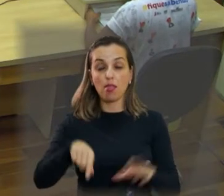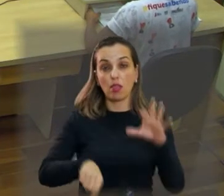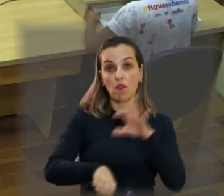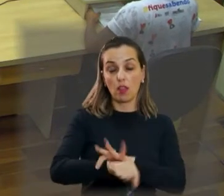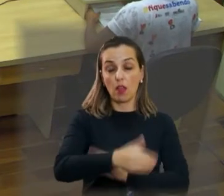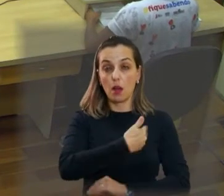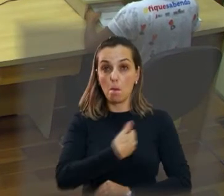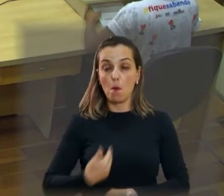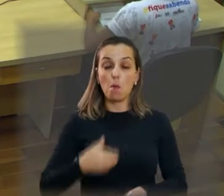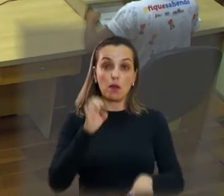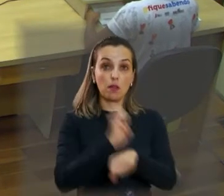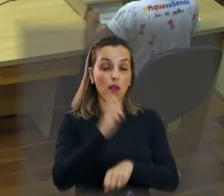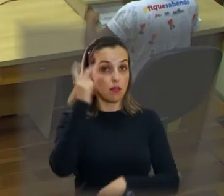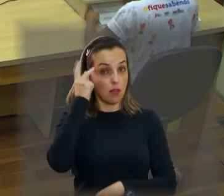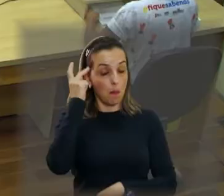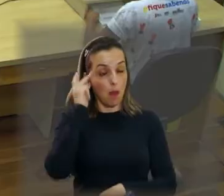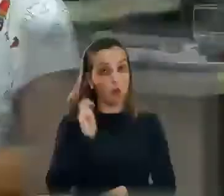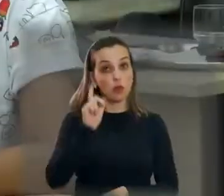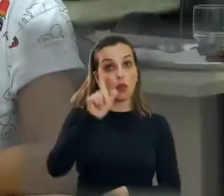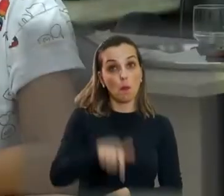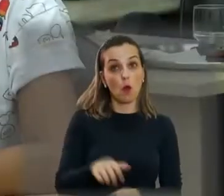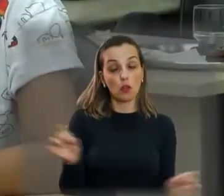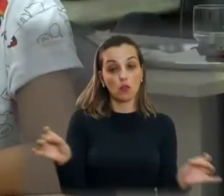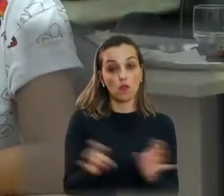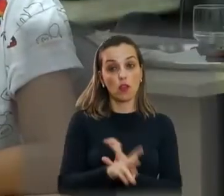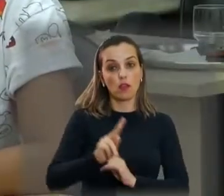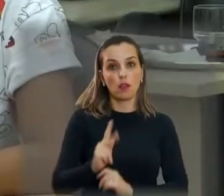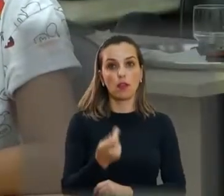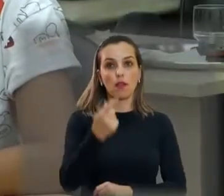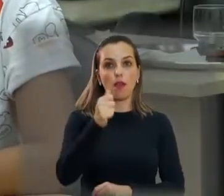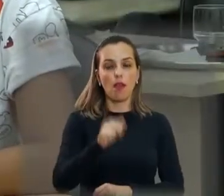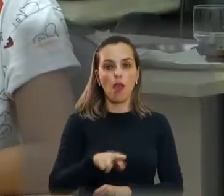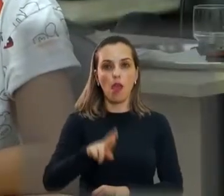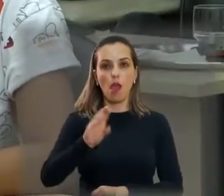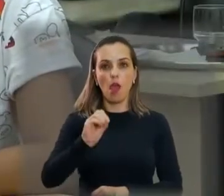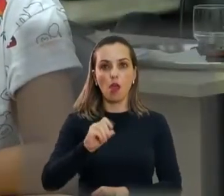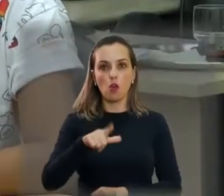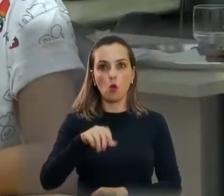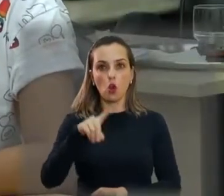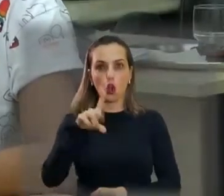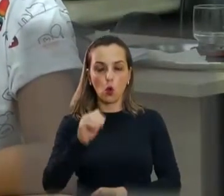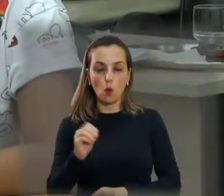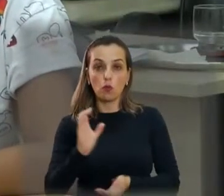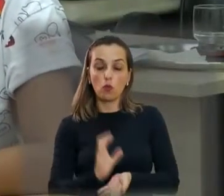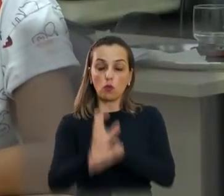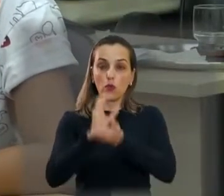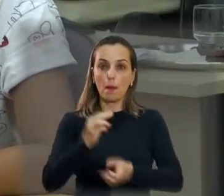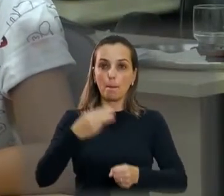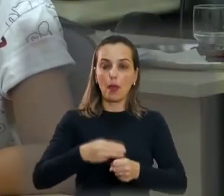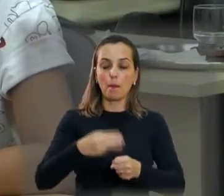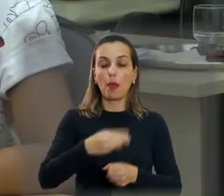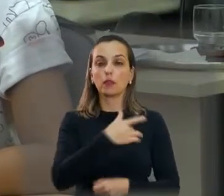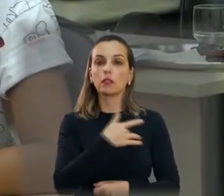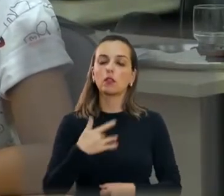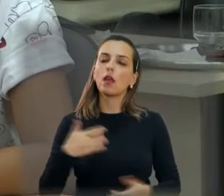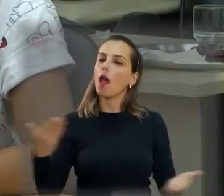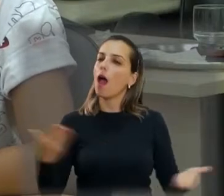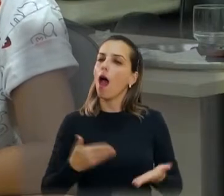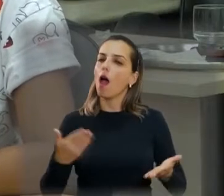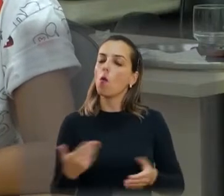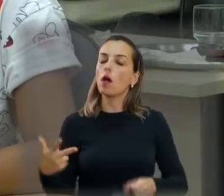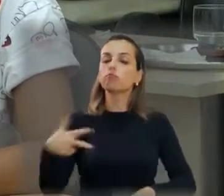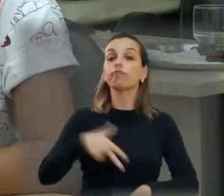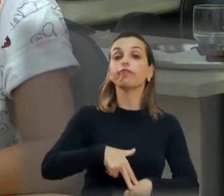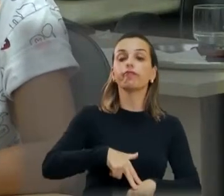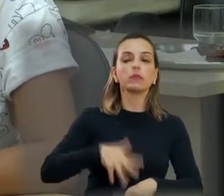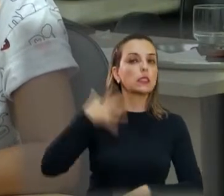do Estado, e depois Haroldo Campos, do Conselho Municipal de Saúde. Agora sim, vou chamar para que possa fazer o uso da